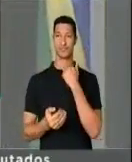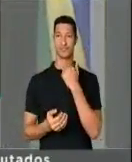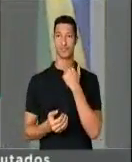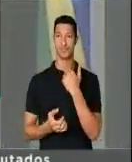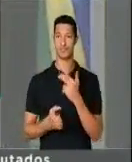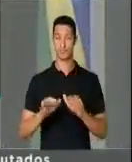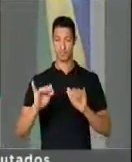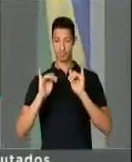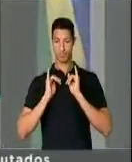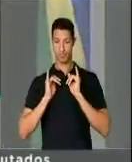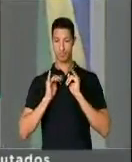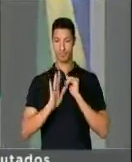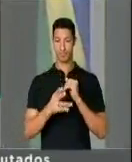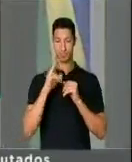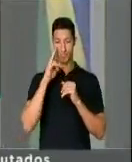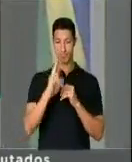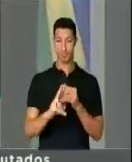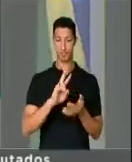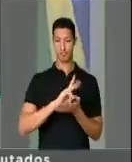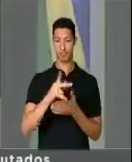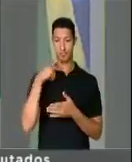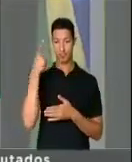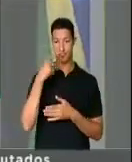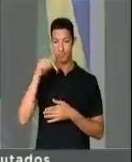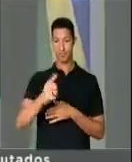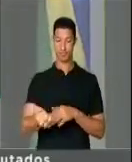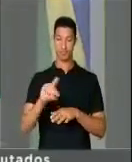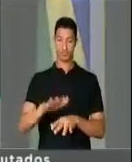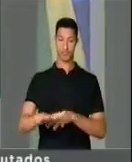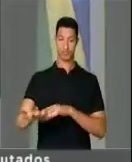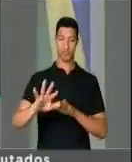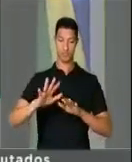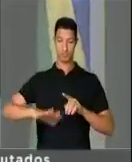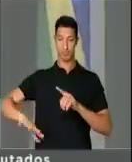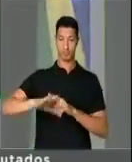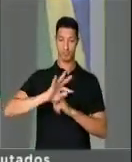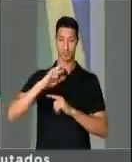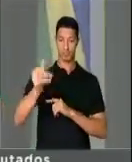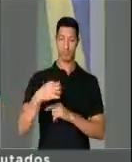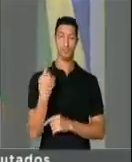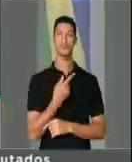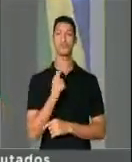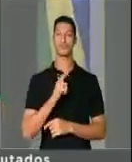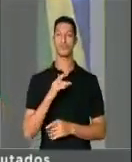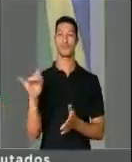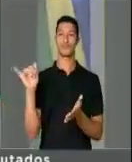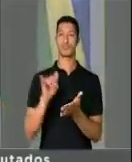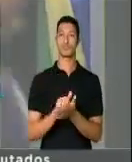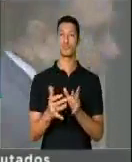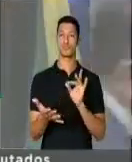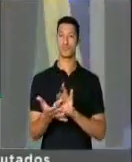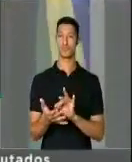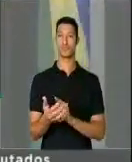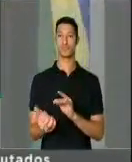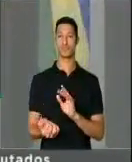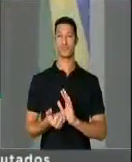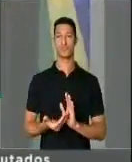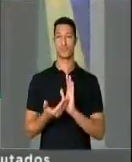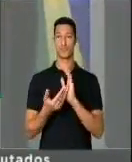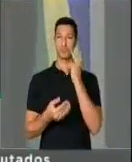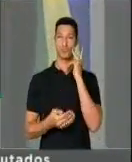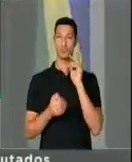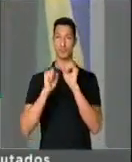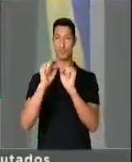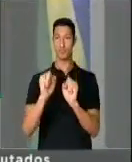pode se omitir. Já estou vendo muitos parlamentares se mobilizando em torno disso. E nós temos instrumentos eficazes na casa